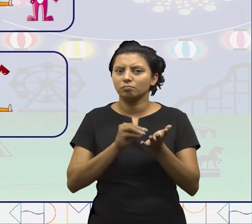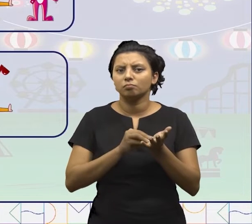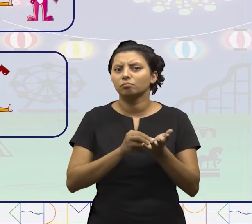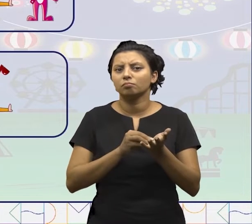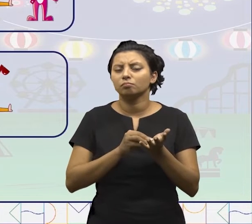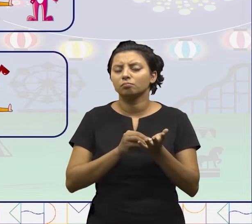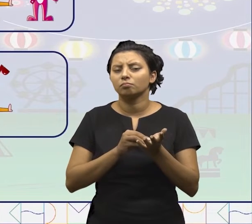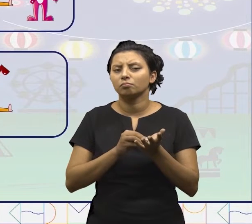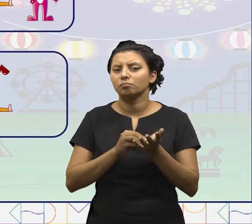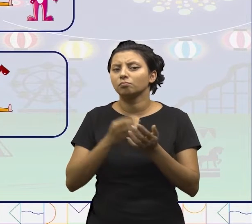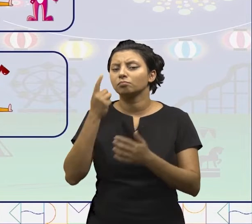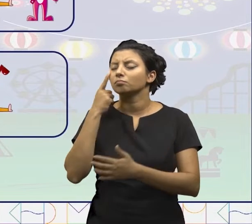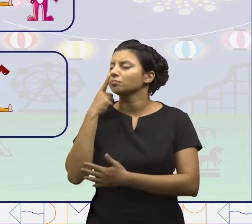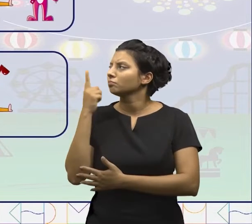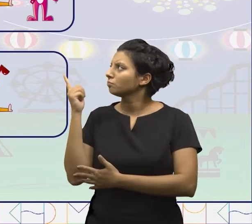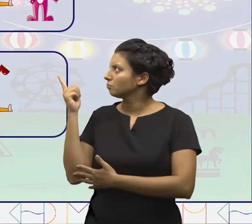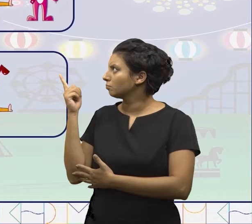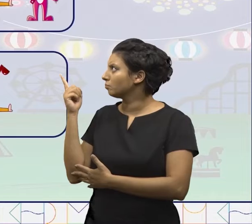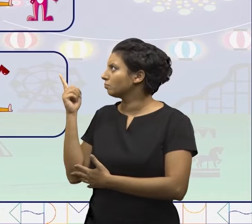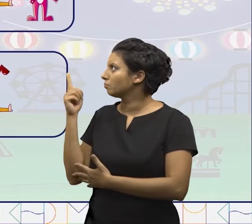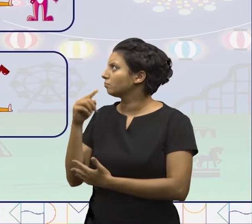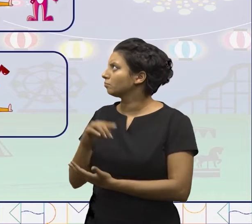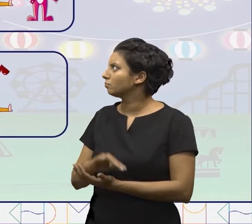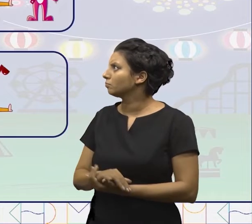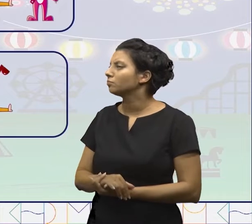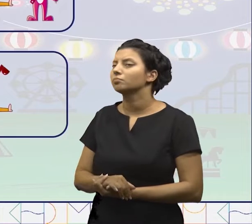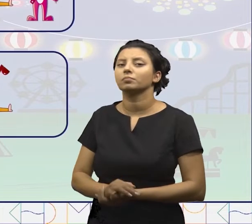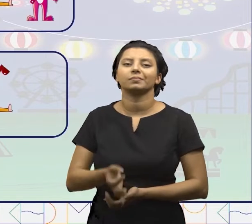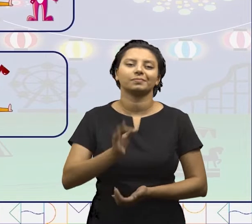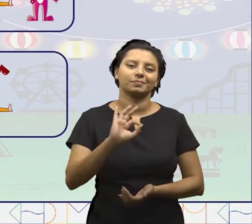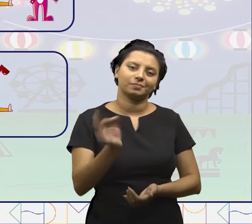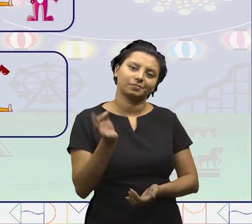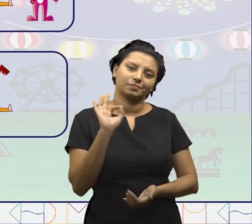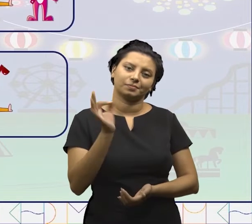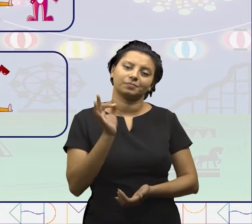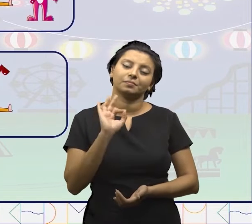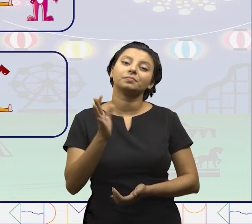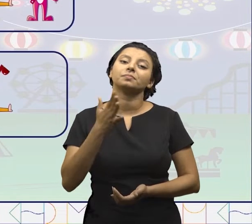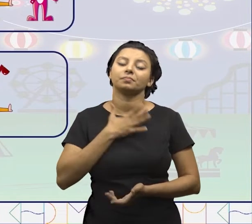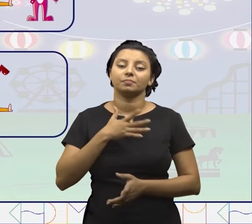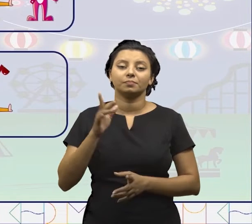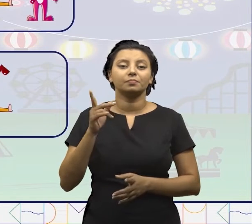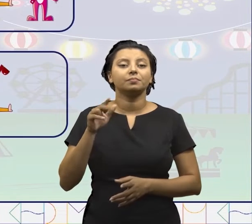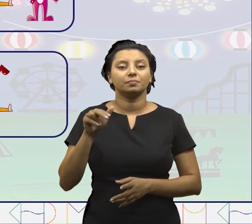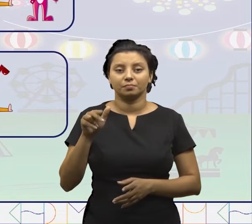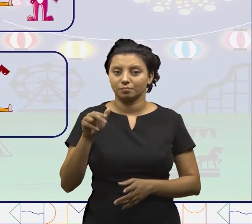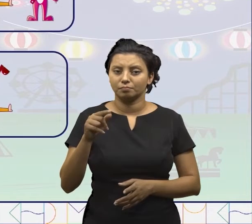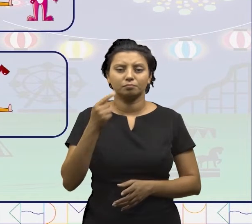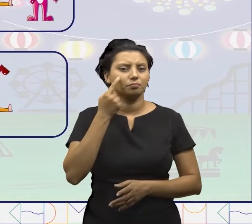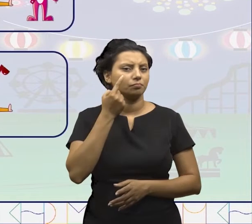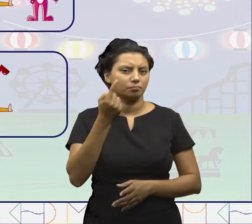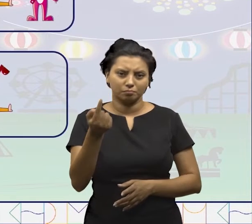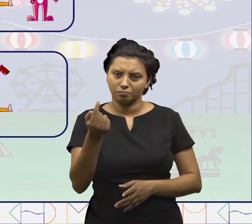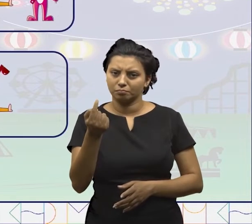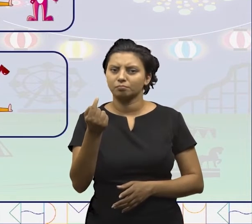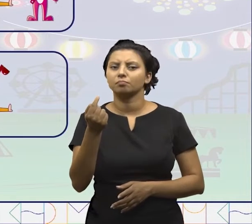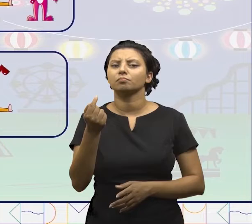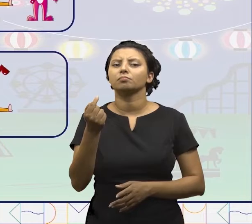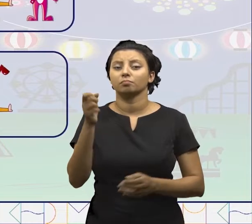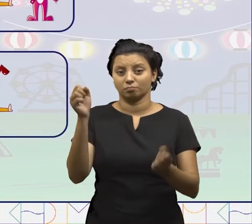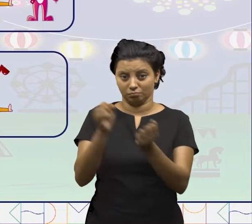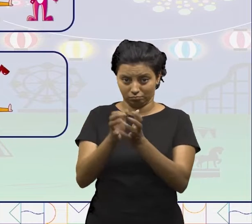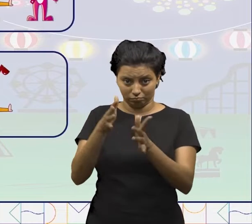ela não assistiu? Observem o padrão, hein? Isso mesmo, a minha irmã não assistiu